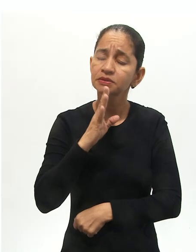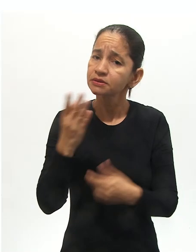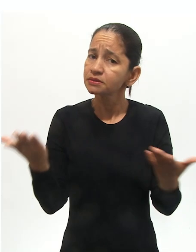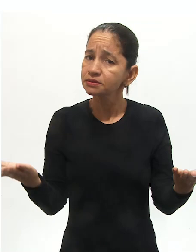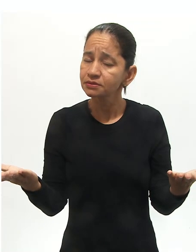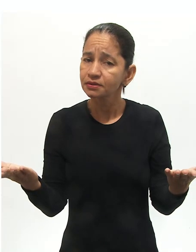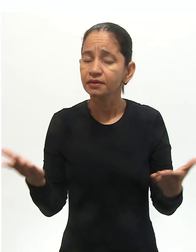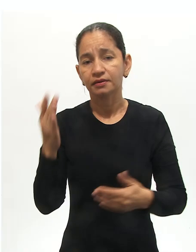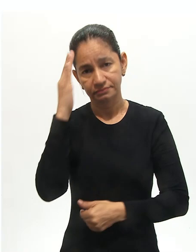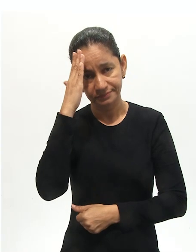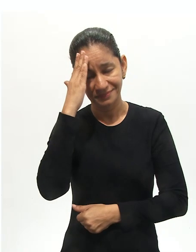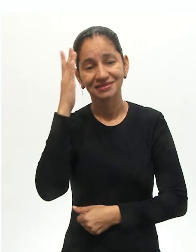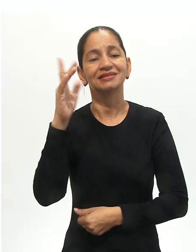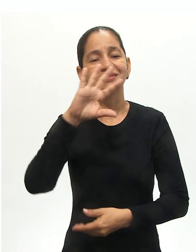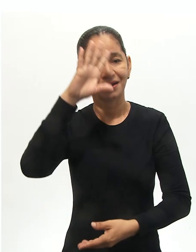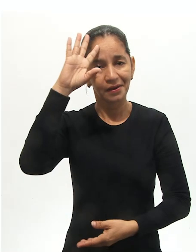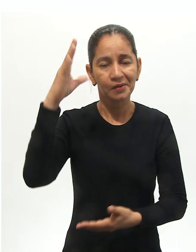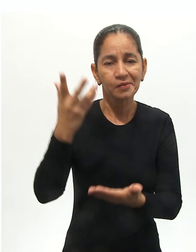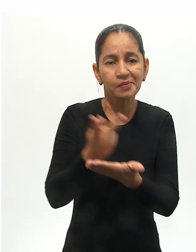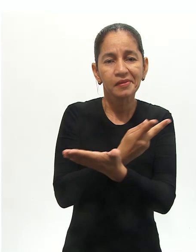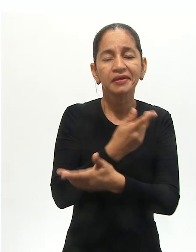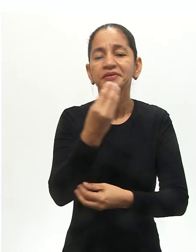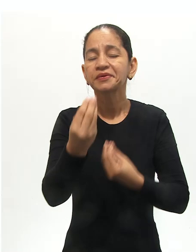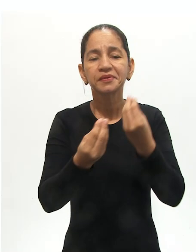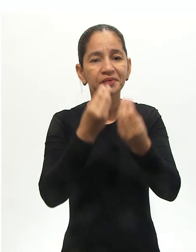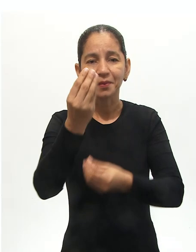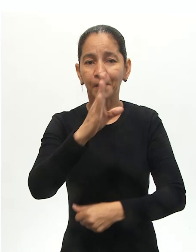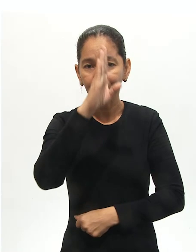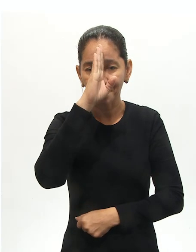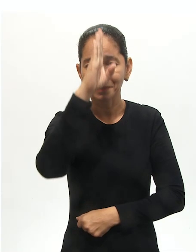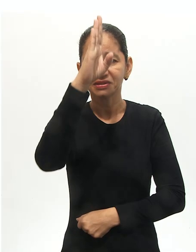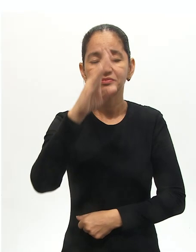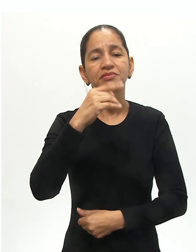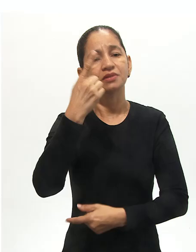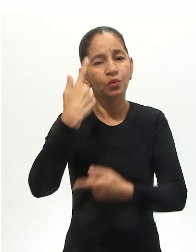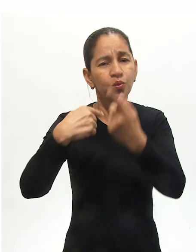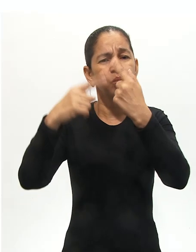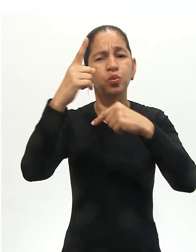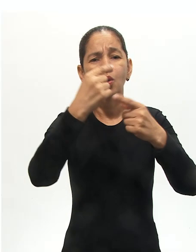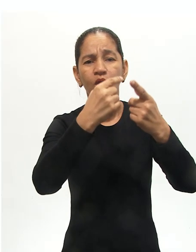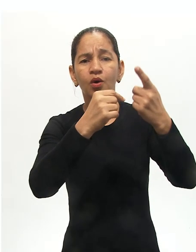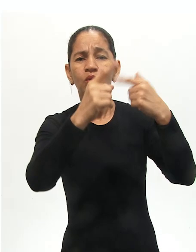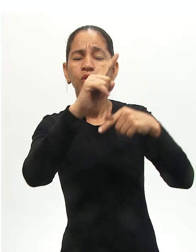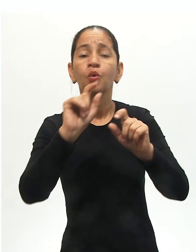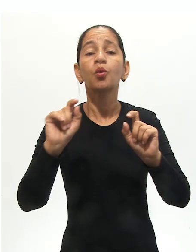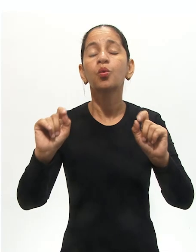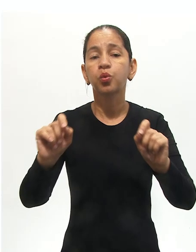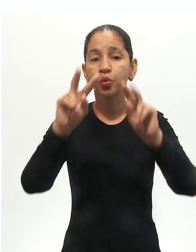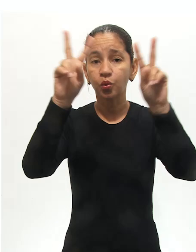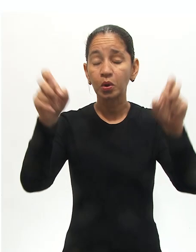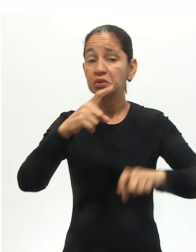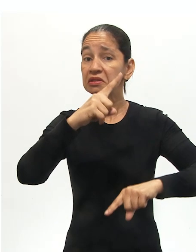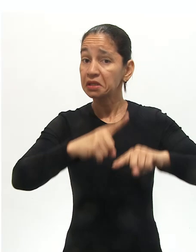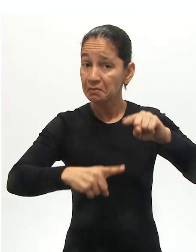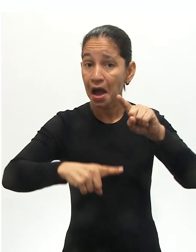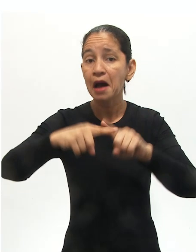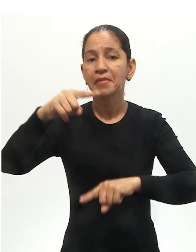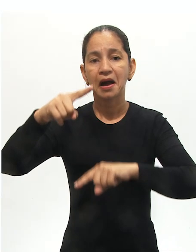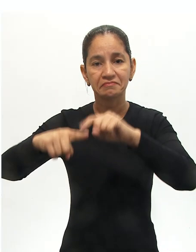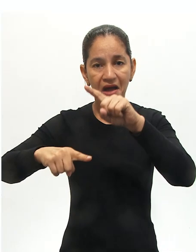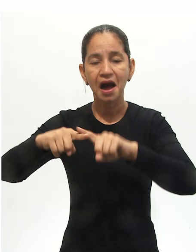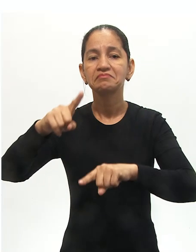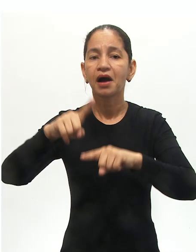XIX. Ele acontece principalmente pelos avanços das questões materiais